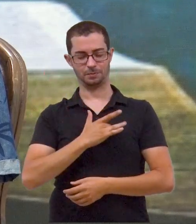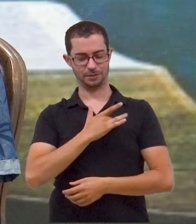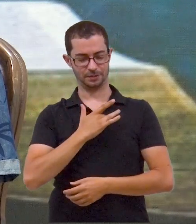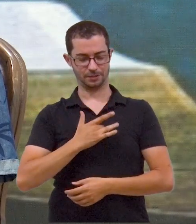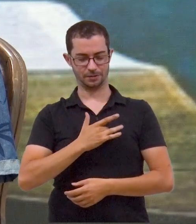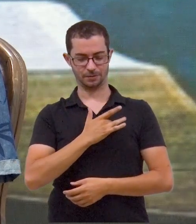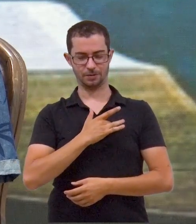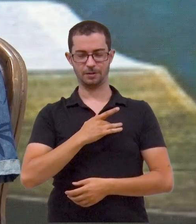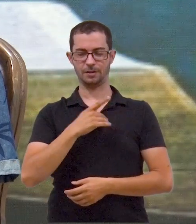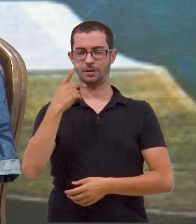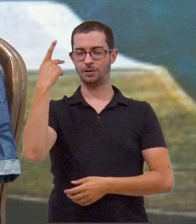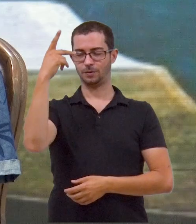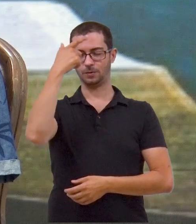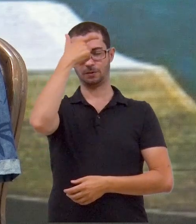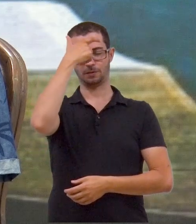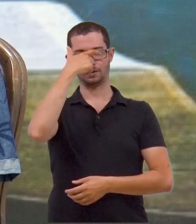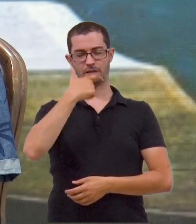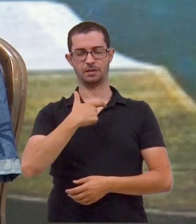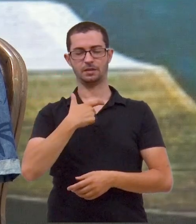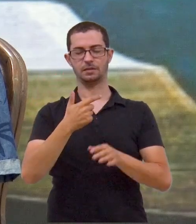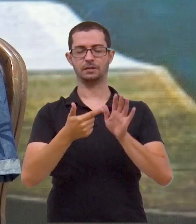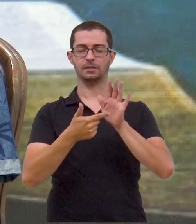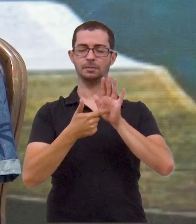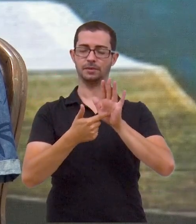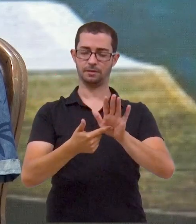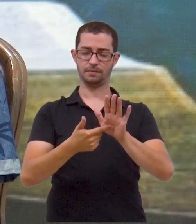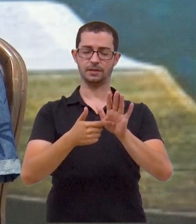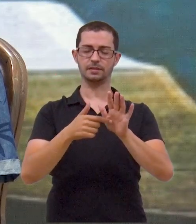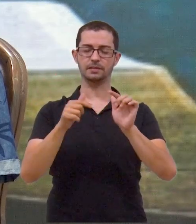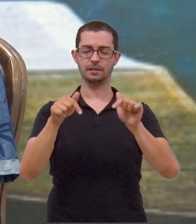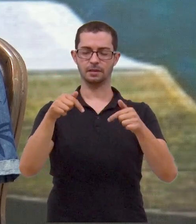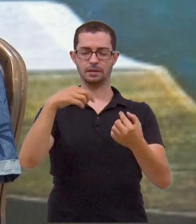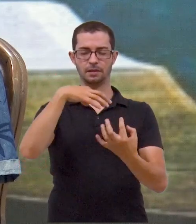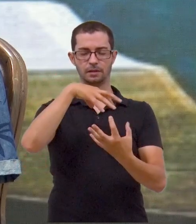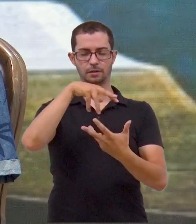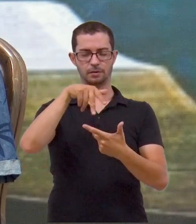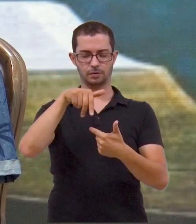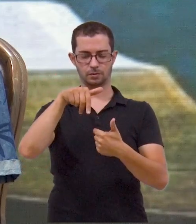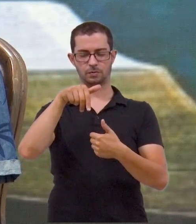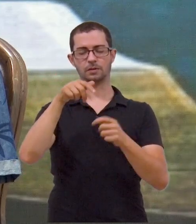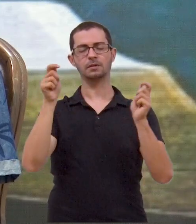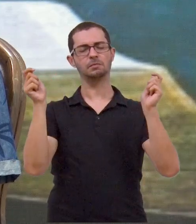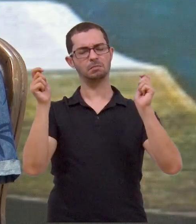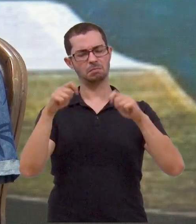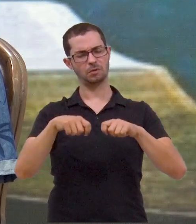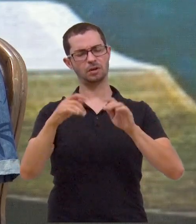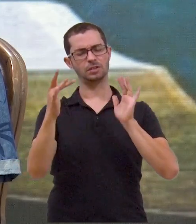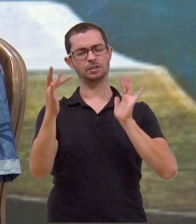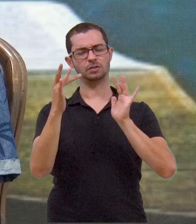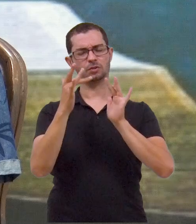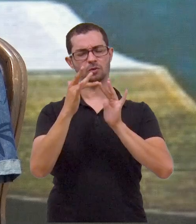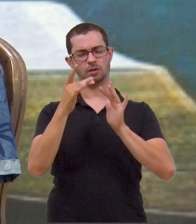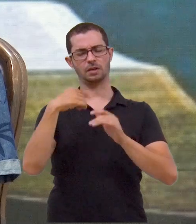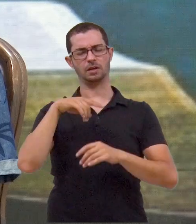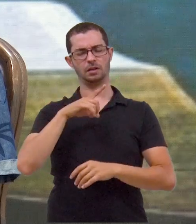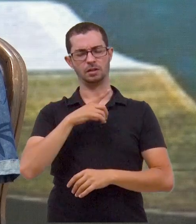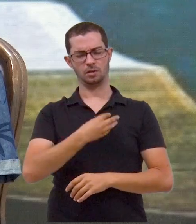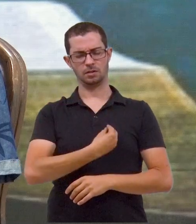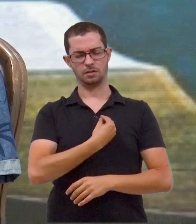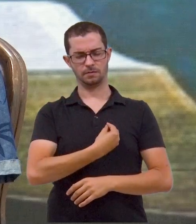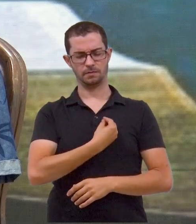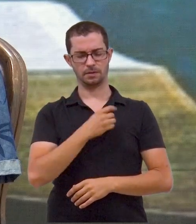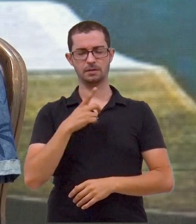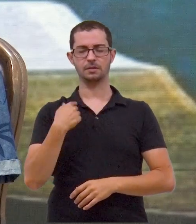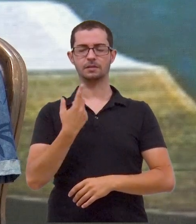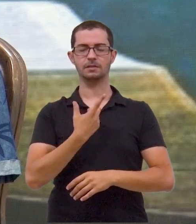caráter que se manifesta neste mundo, alcança e toca as nossas vidas. Nós te agradecemos por